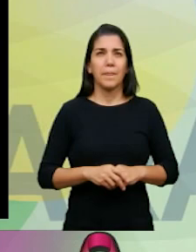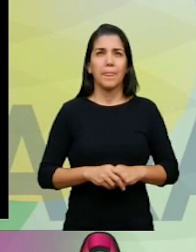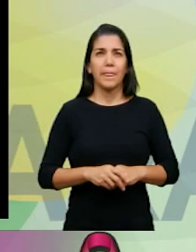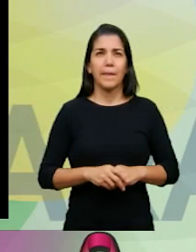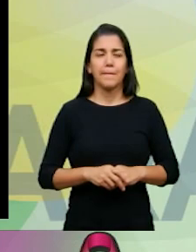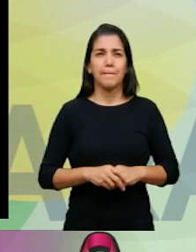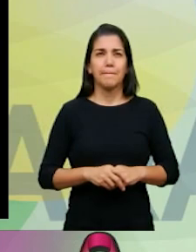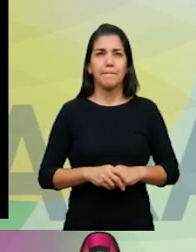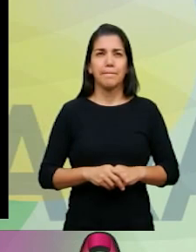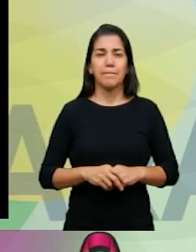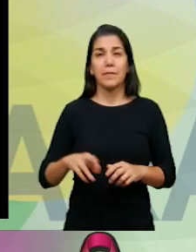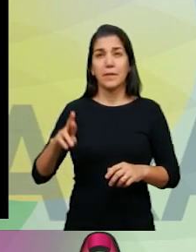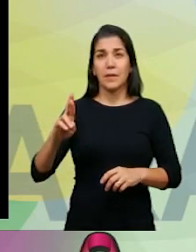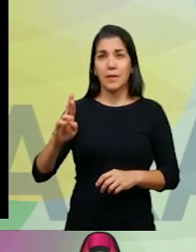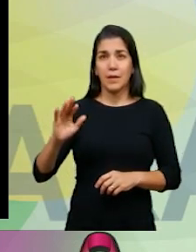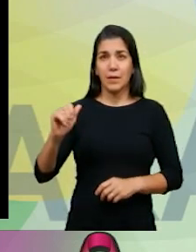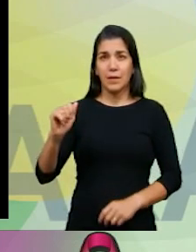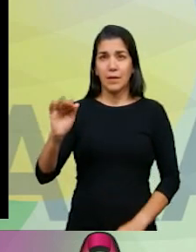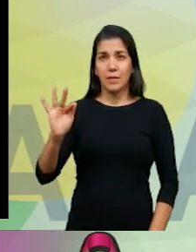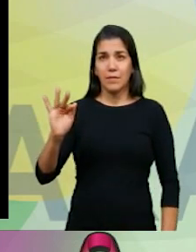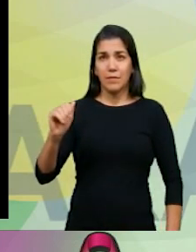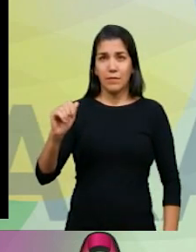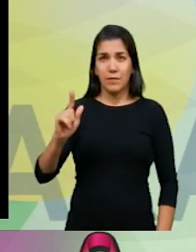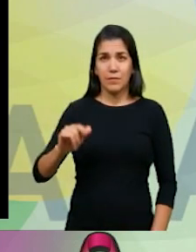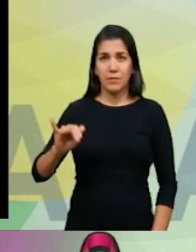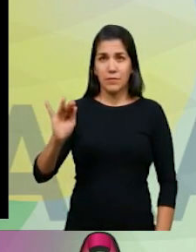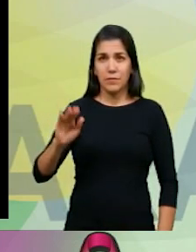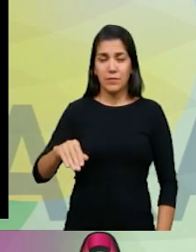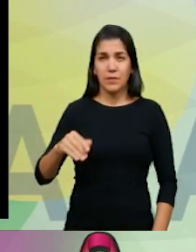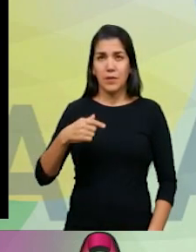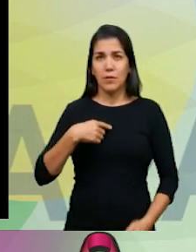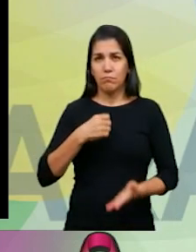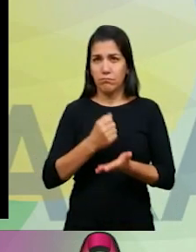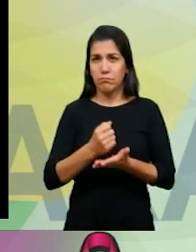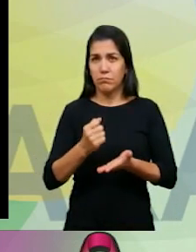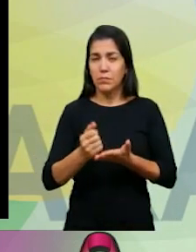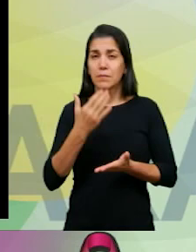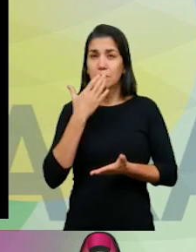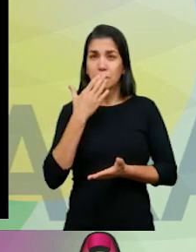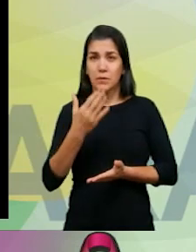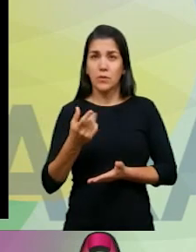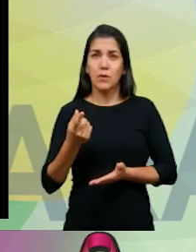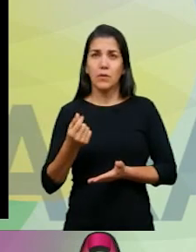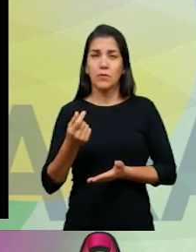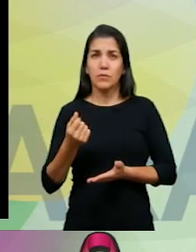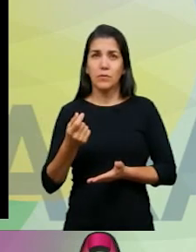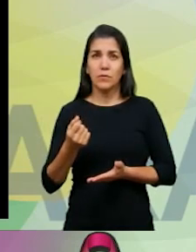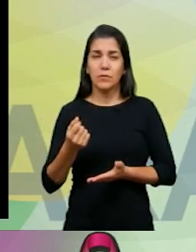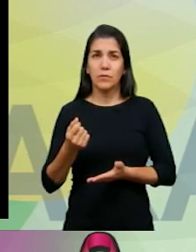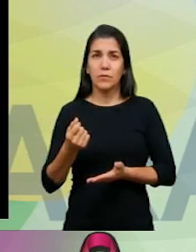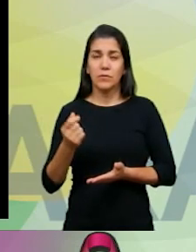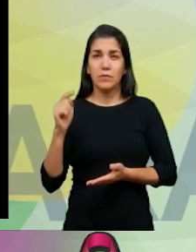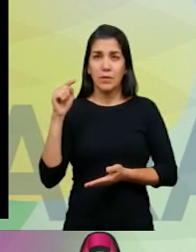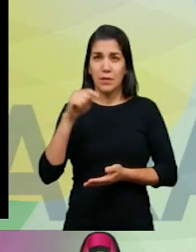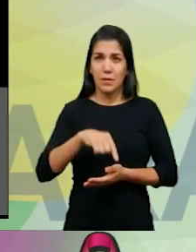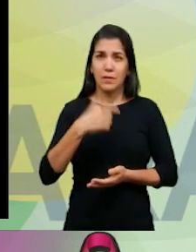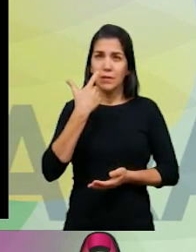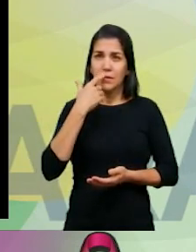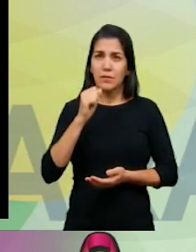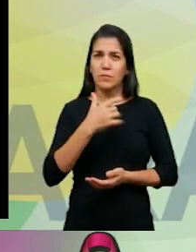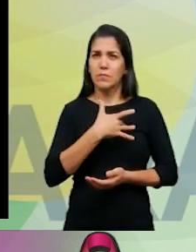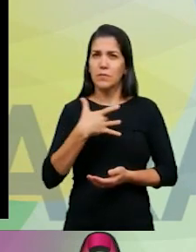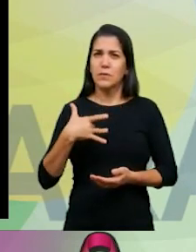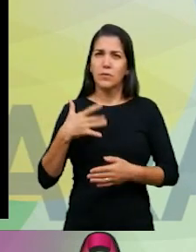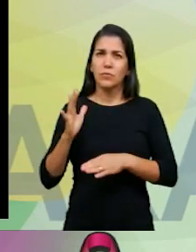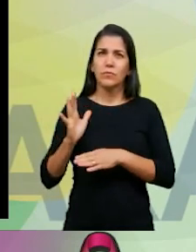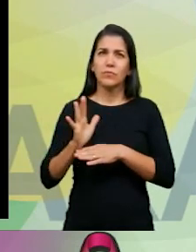Rafa Zimbaldi, ele nos atendeu muito bem e protocolamos um pedido de verba para... Todos os meus pedidos são para a saúde, tá? Eu acho que